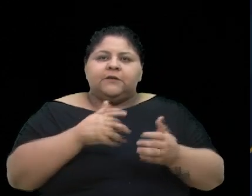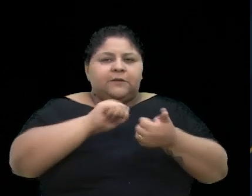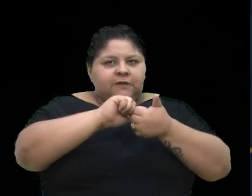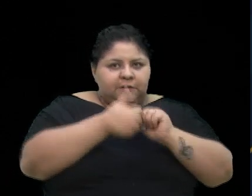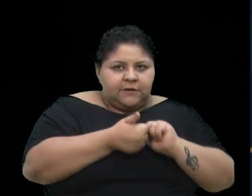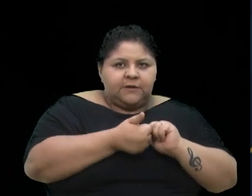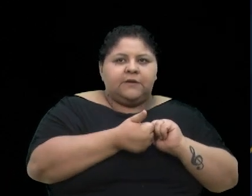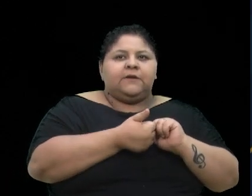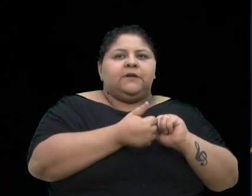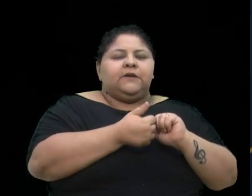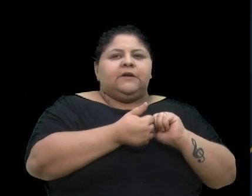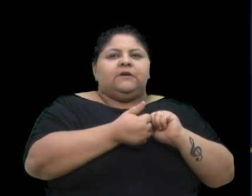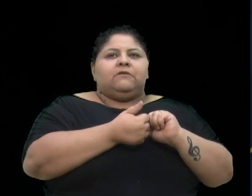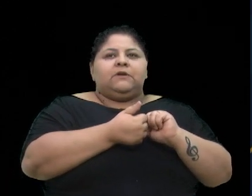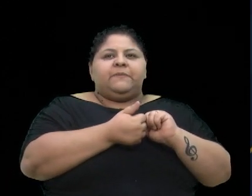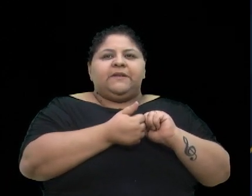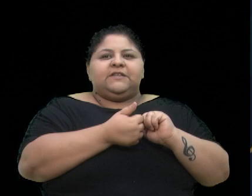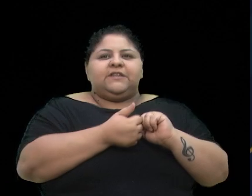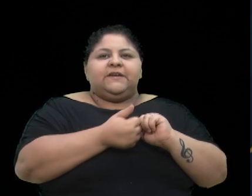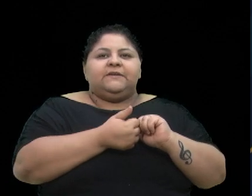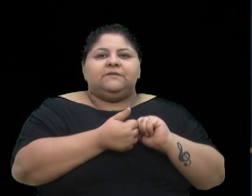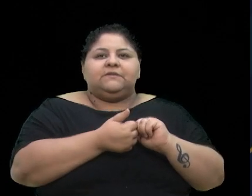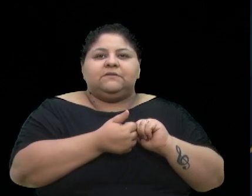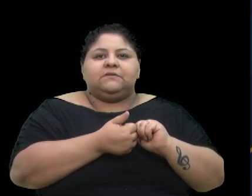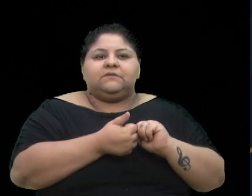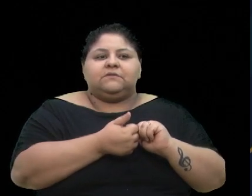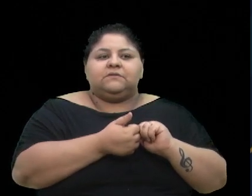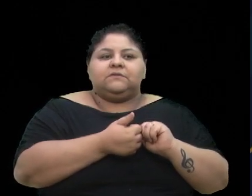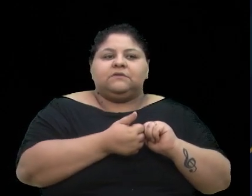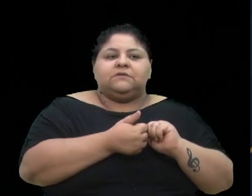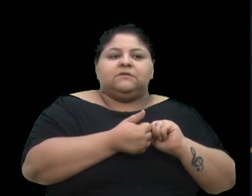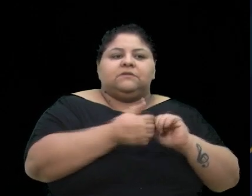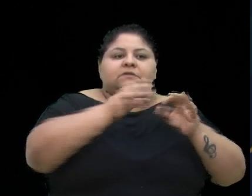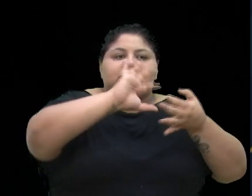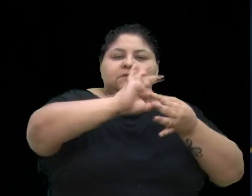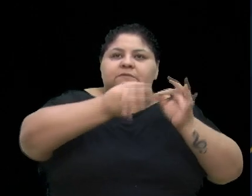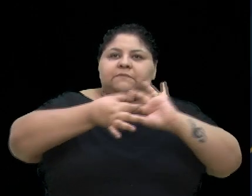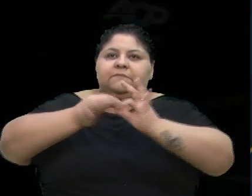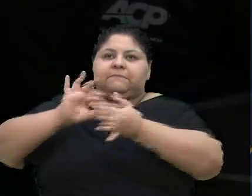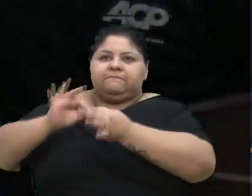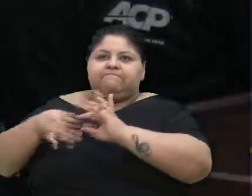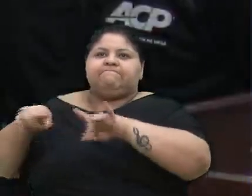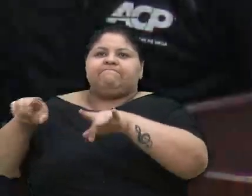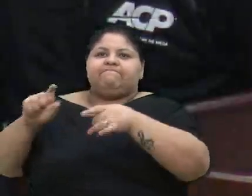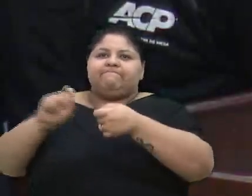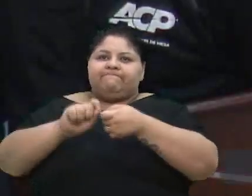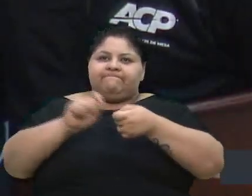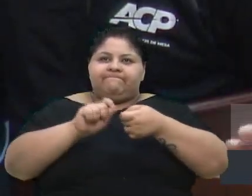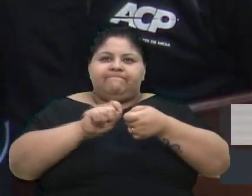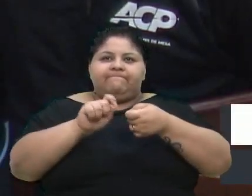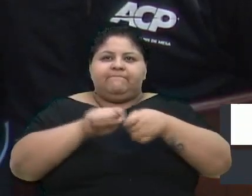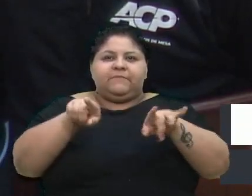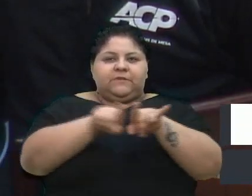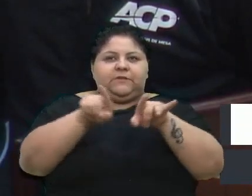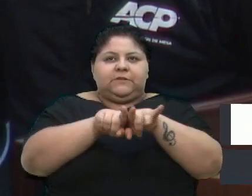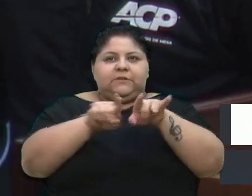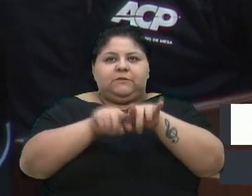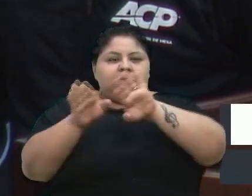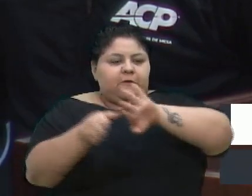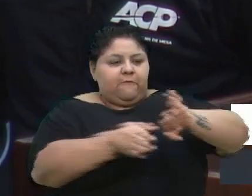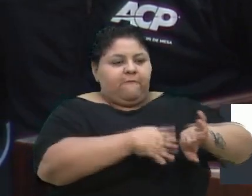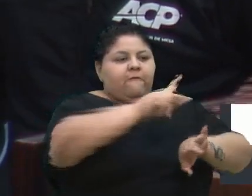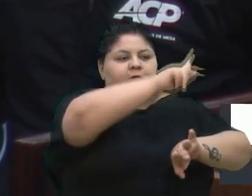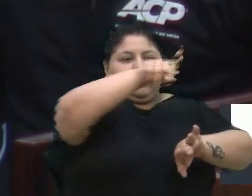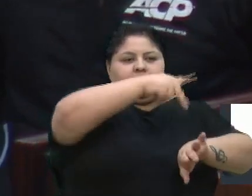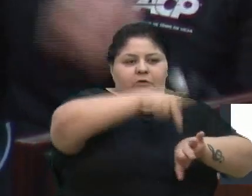já disputou a Olimpíada em Tóquio, né? E agora ele fez praticamente fora do país todo o processo